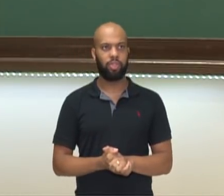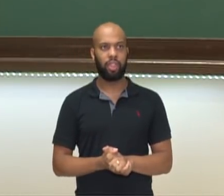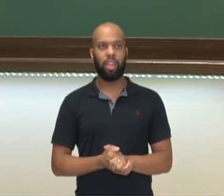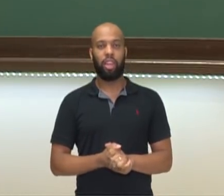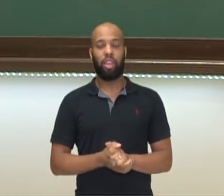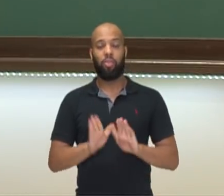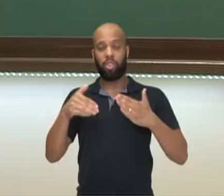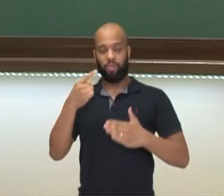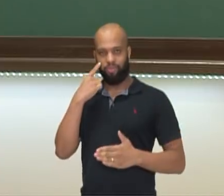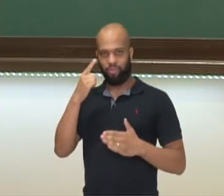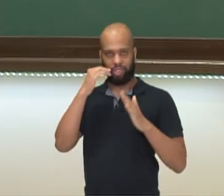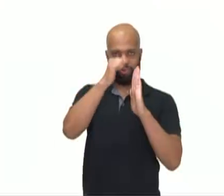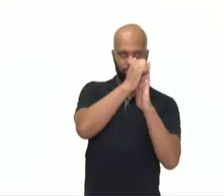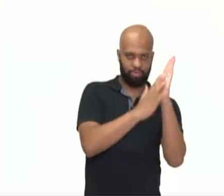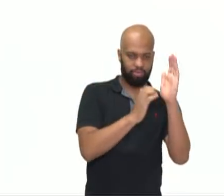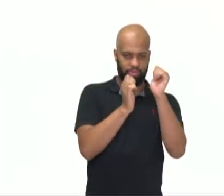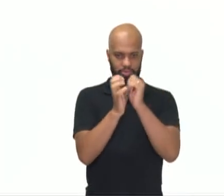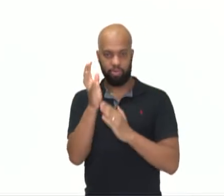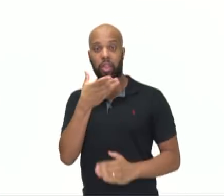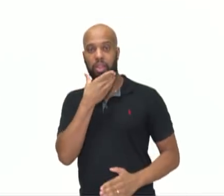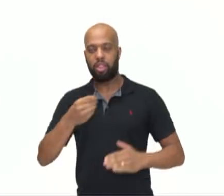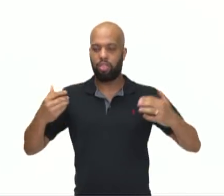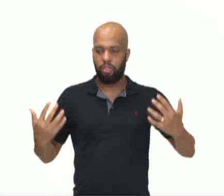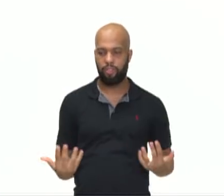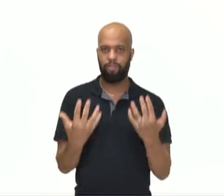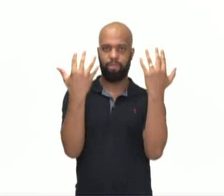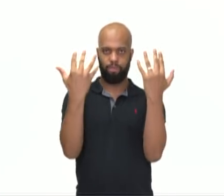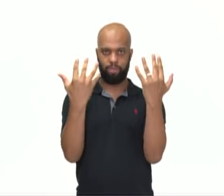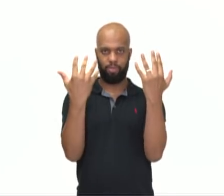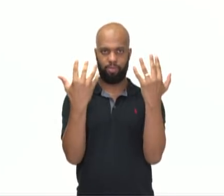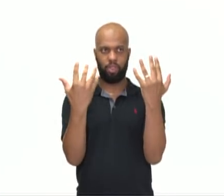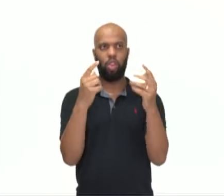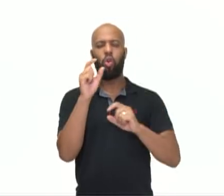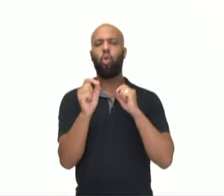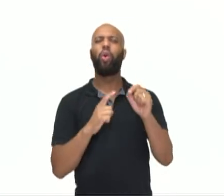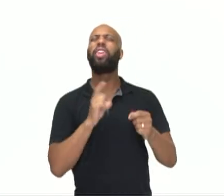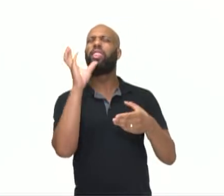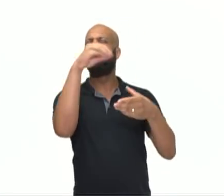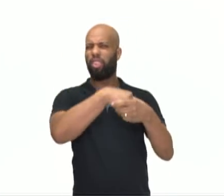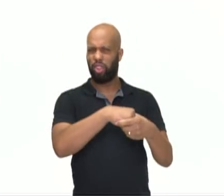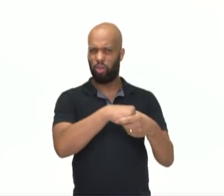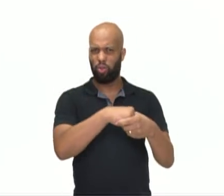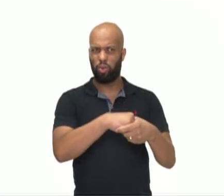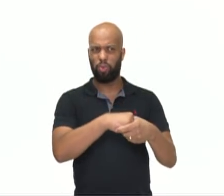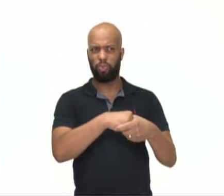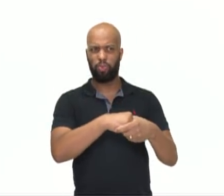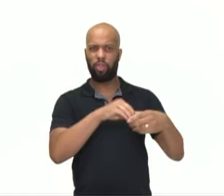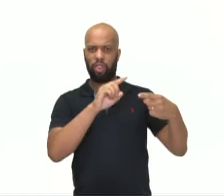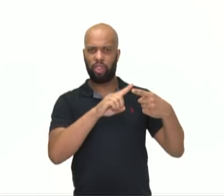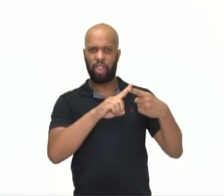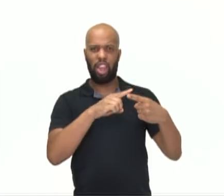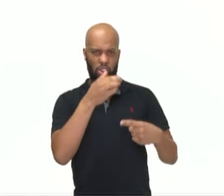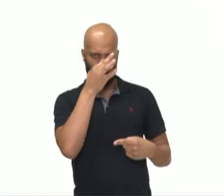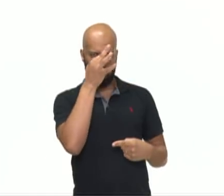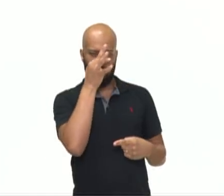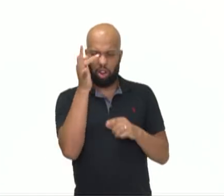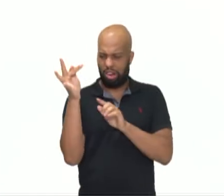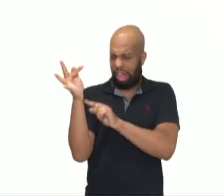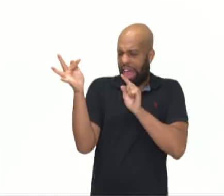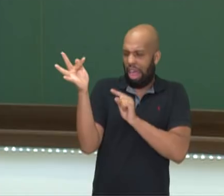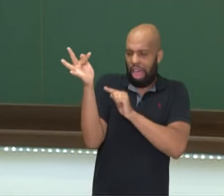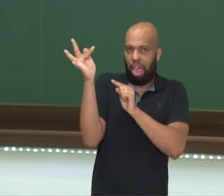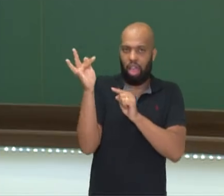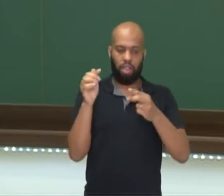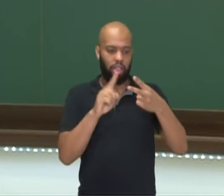tucandeira é um ritual de passagem indígena em que os meninos colocam mãos em luvas de palha cheia de espinho, formiga